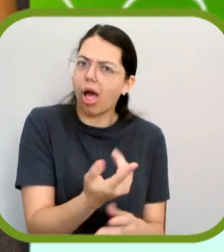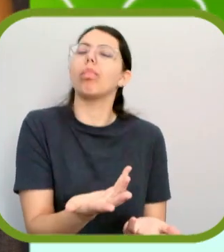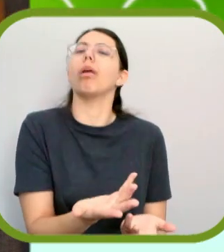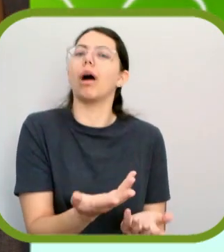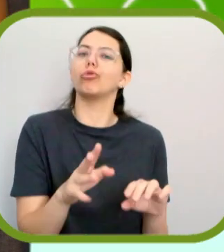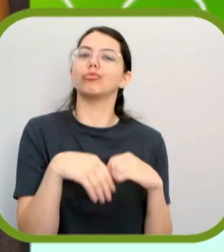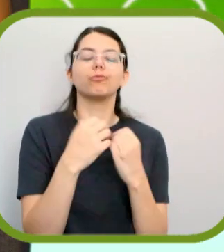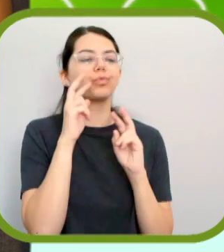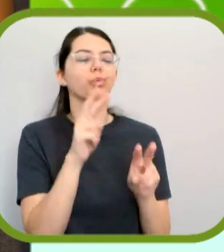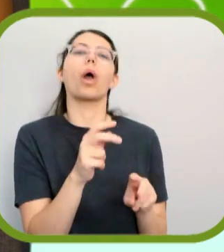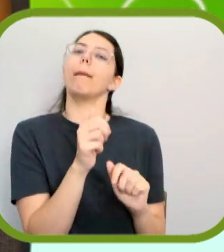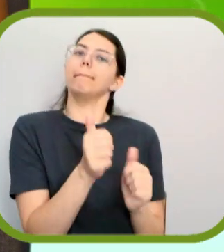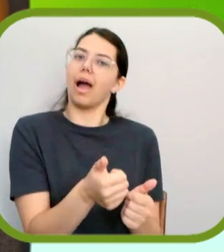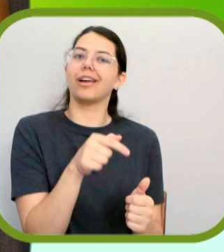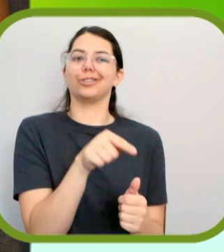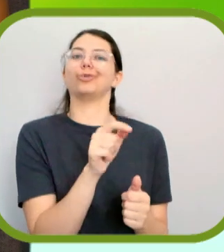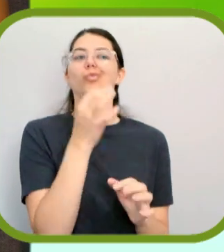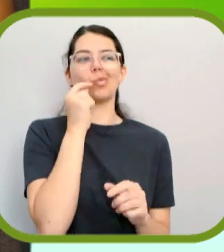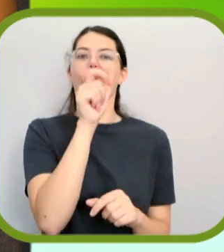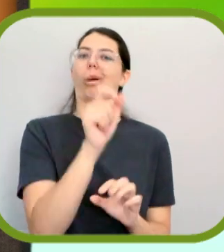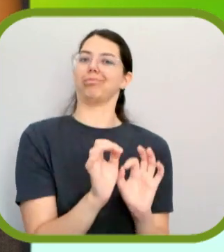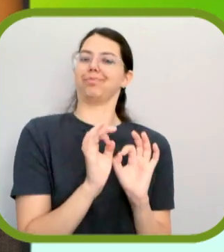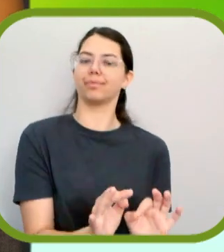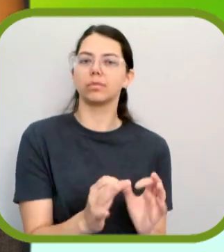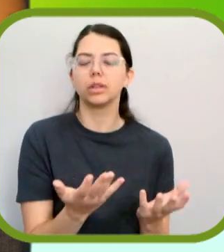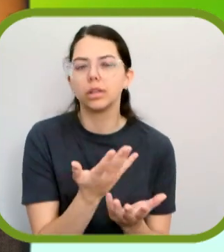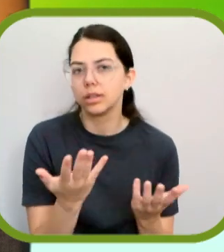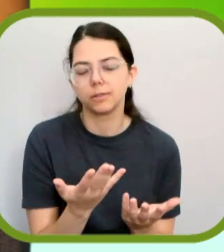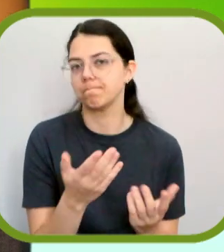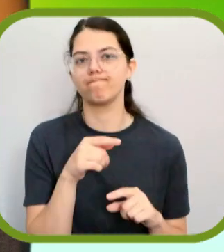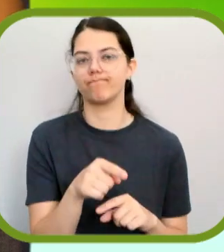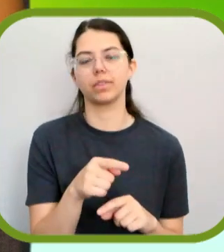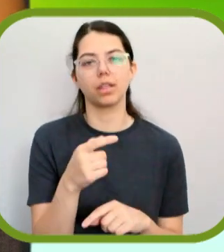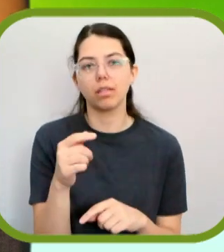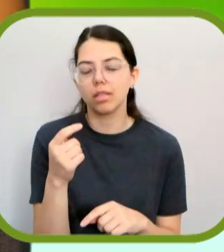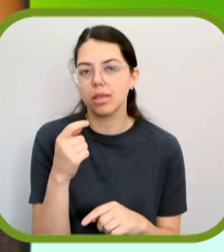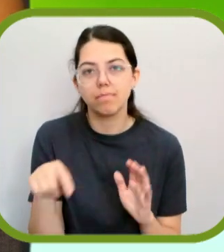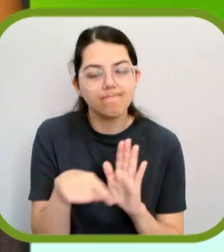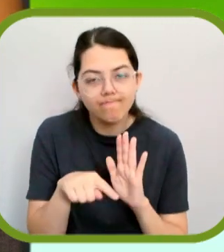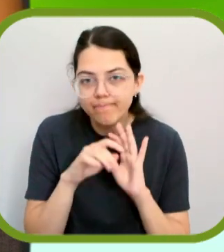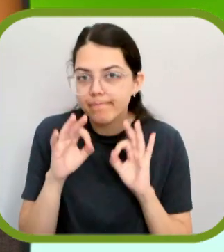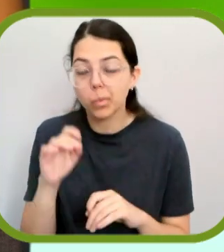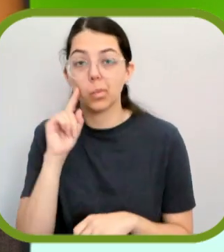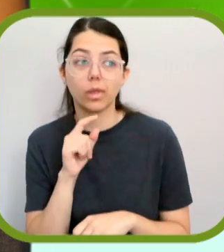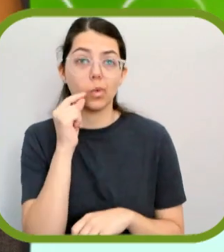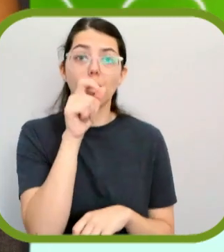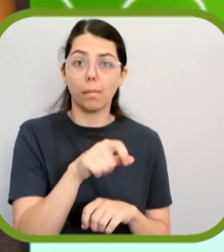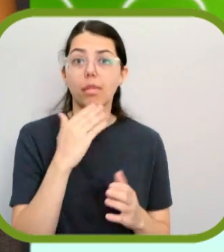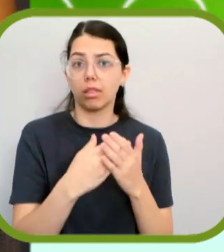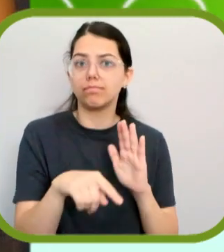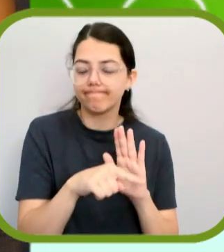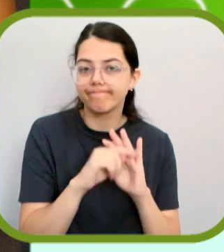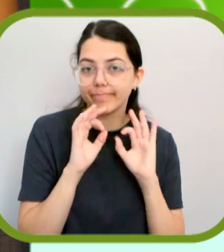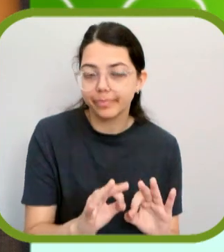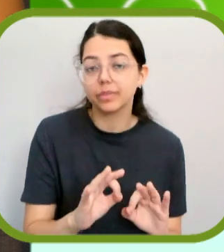ele tem que ser assim. Ele, para a sociedade, tem que ter esse tipo de comportamentos. E isto é completamente mau, não só para as